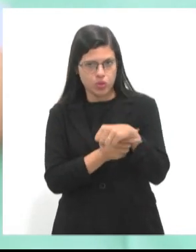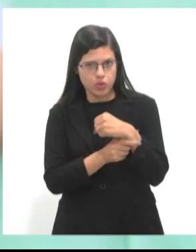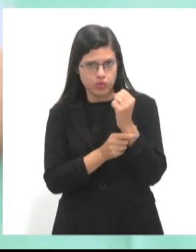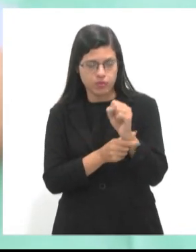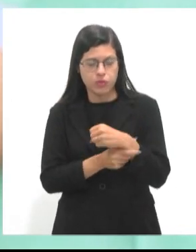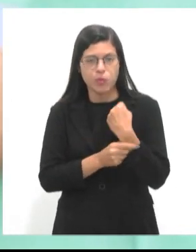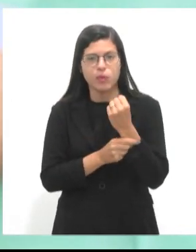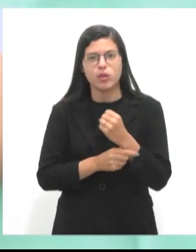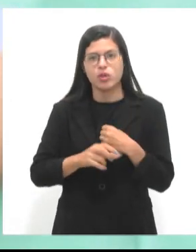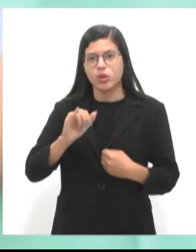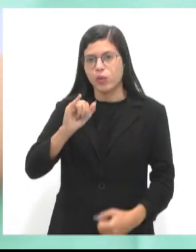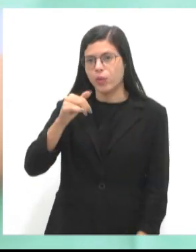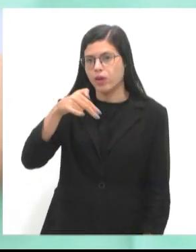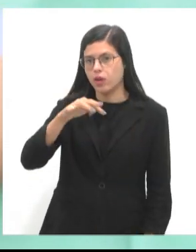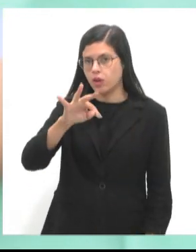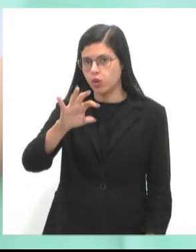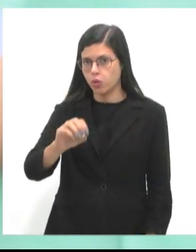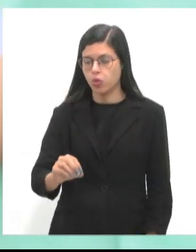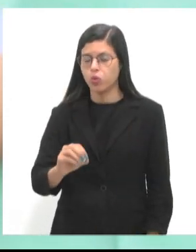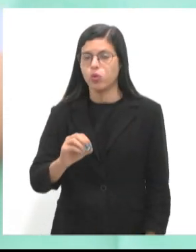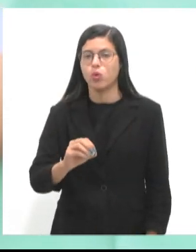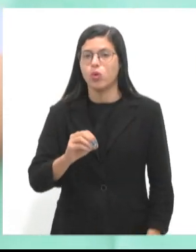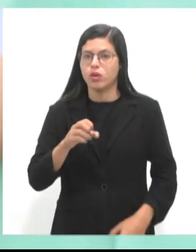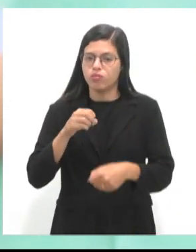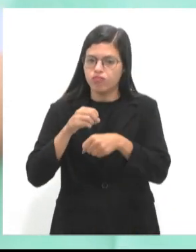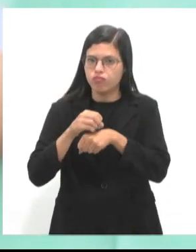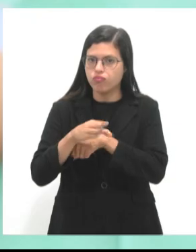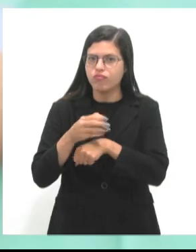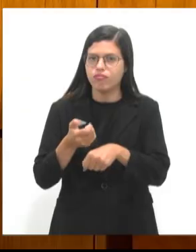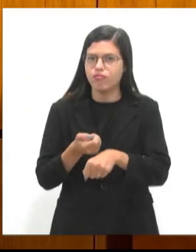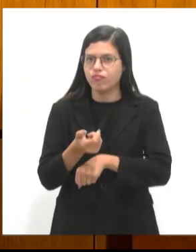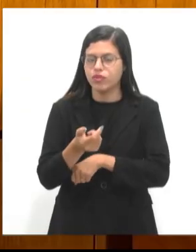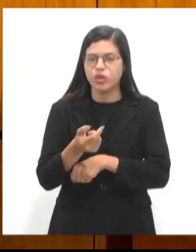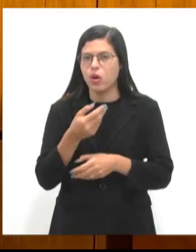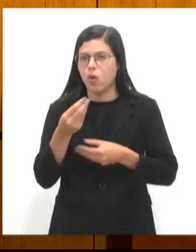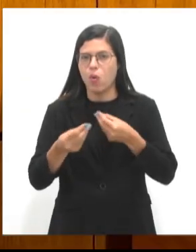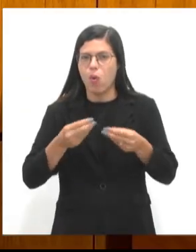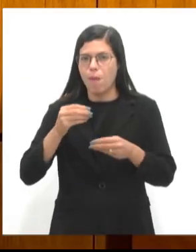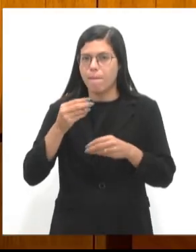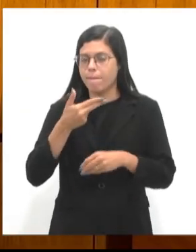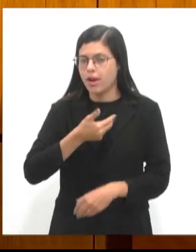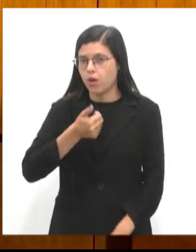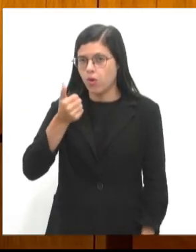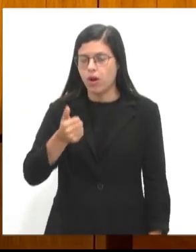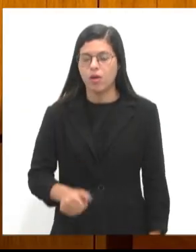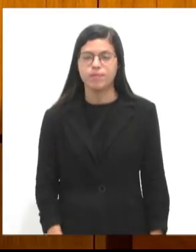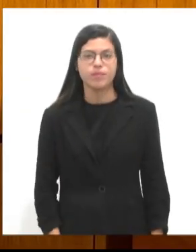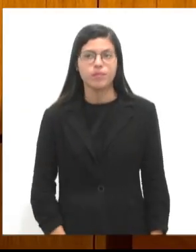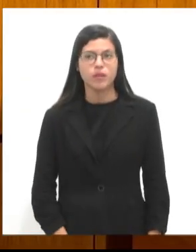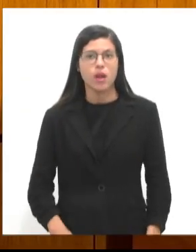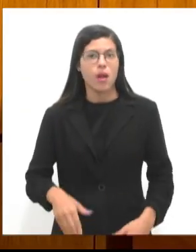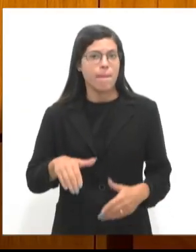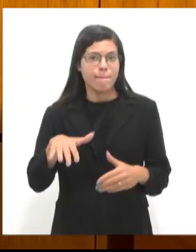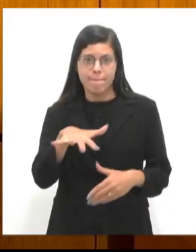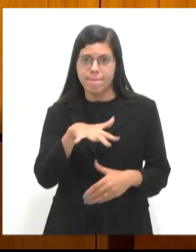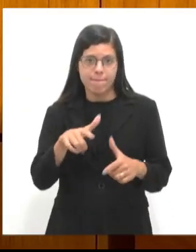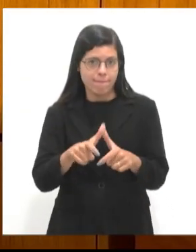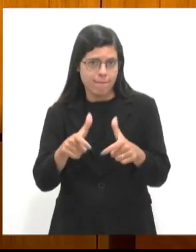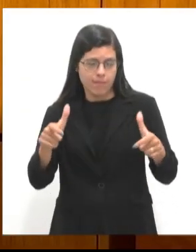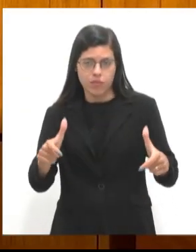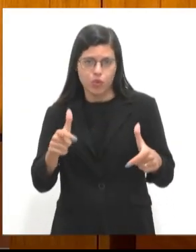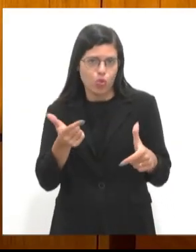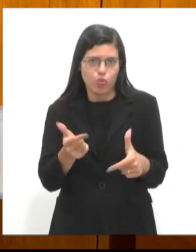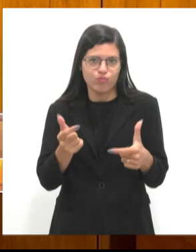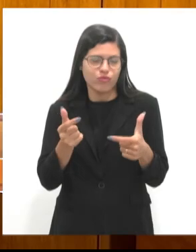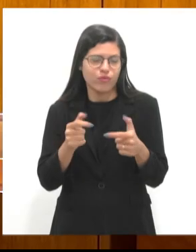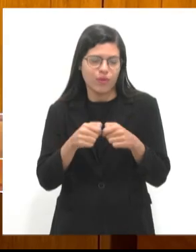Traumatologia e Ortopedia, o INTO, que ainda dá dicas de postura. Grande parte da população não tem uma rotina regular de exercícios